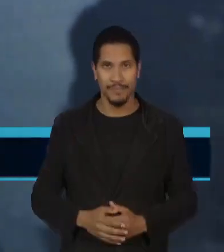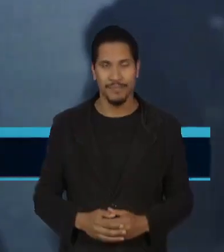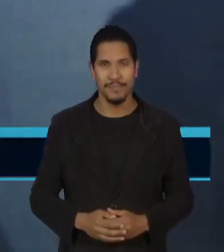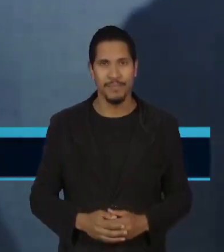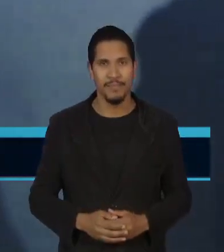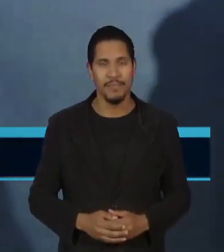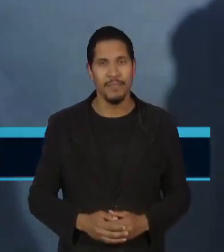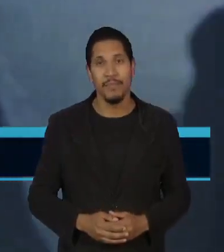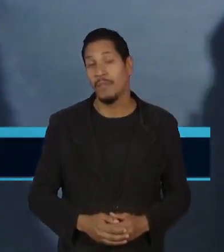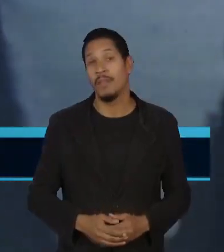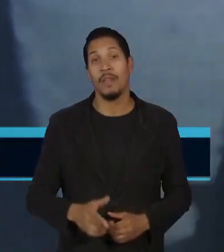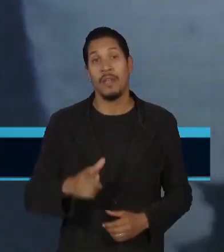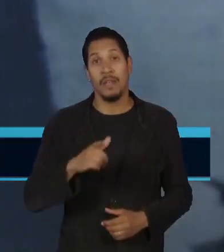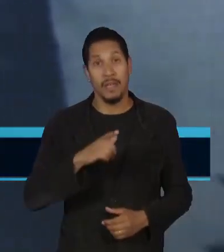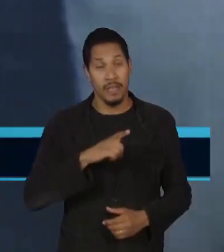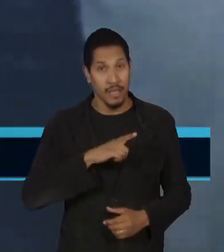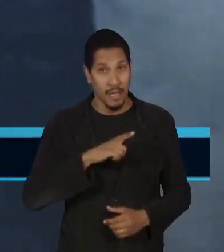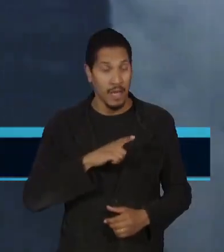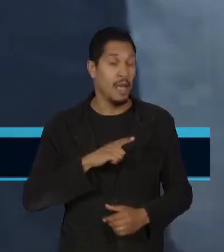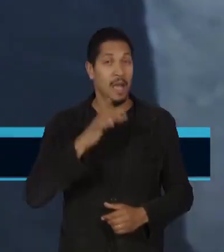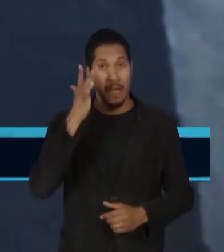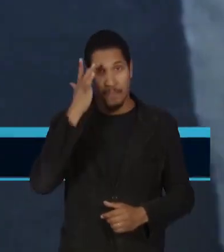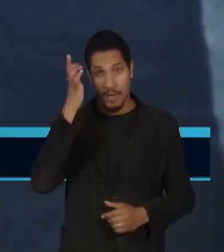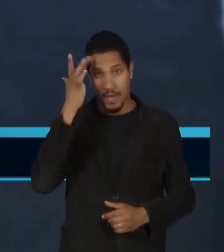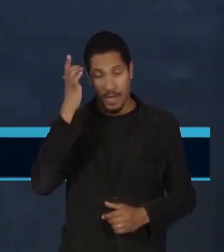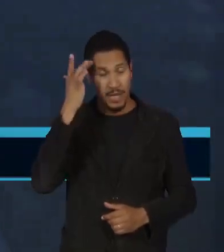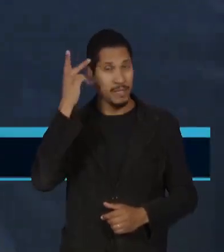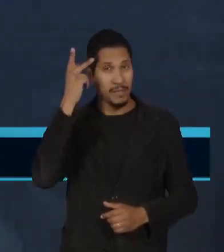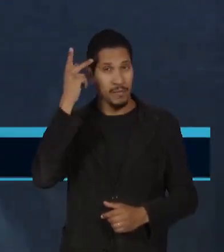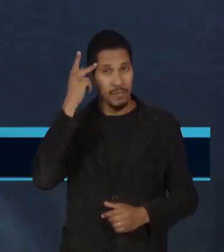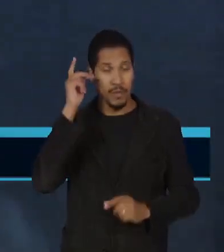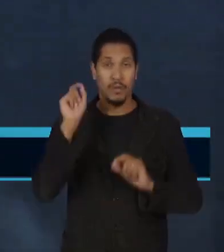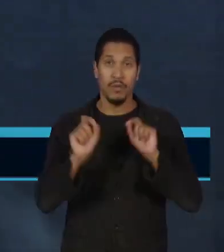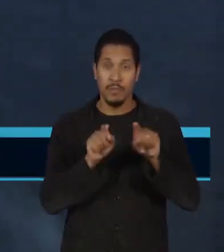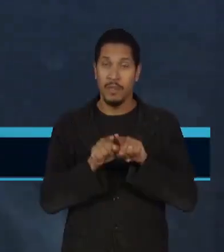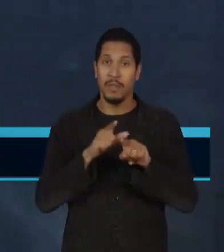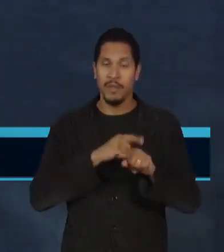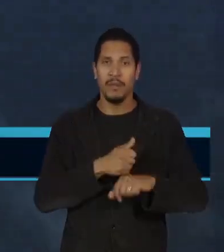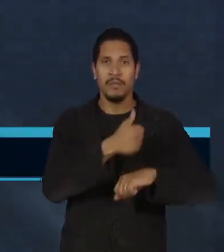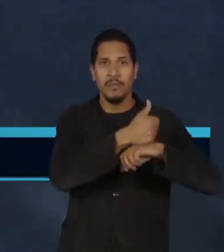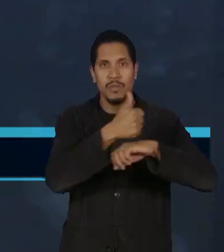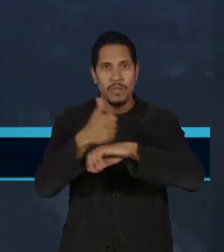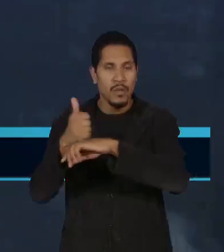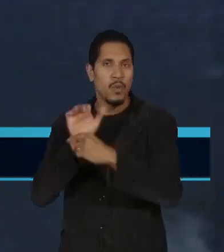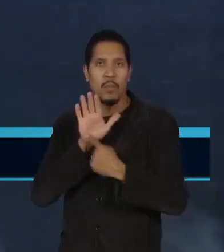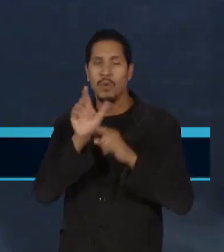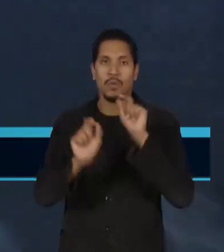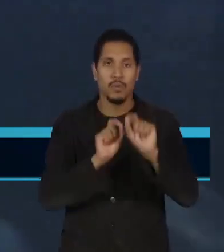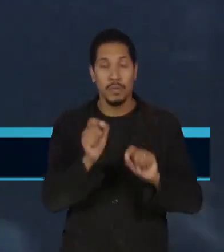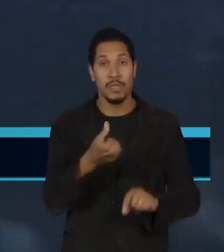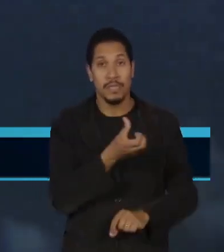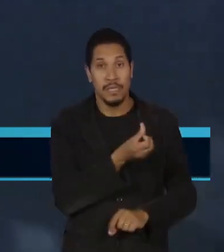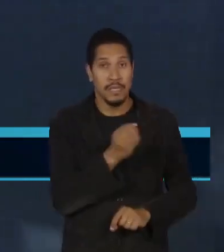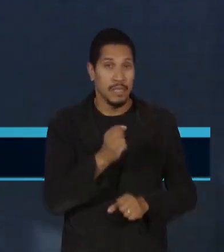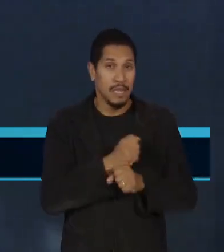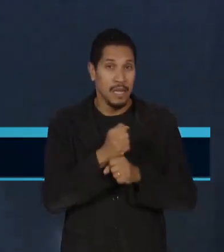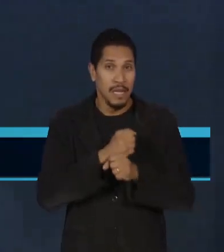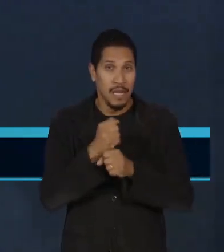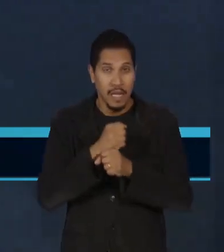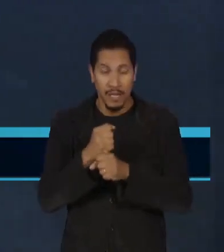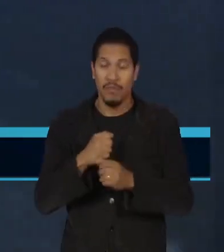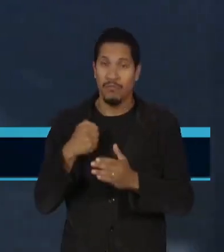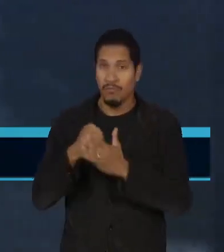E será aberta para o público amanhã em São Paulo uma exposição que faz um panorama histórico dos últimos 60 anos da luta pela